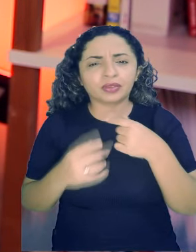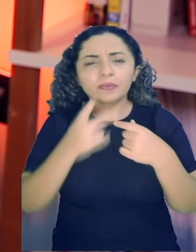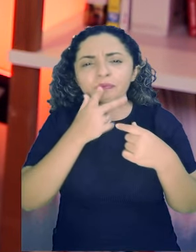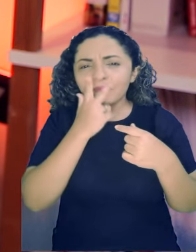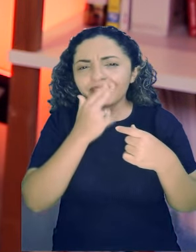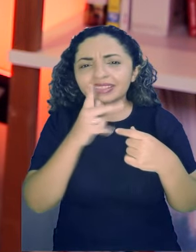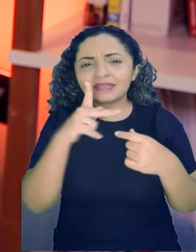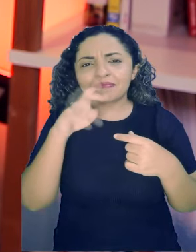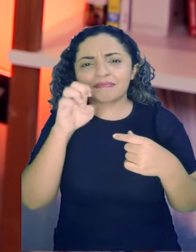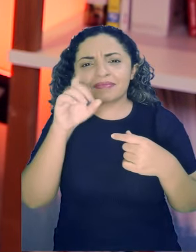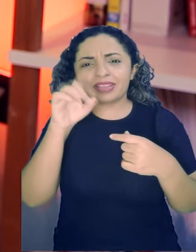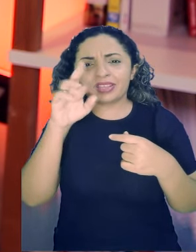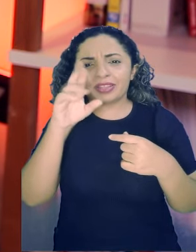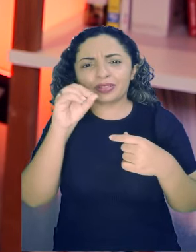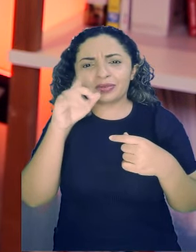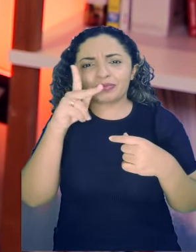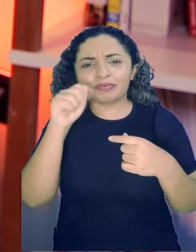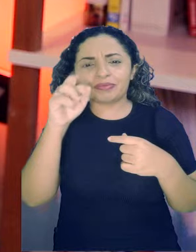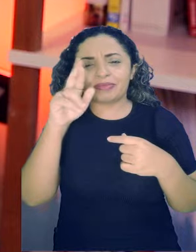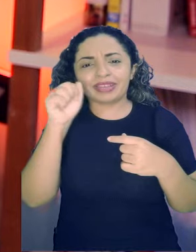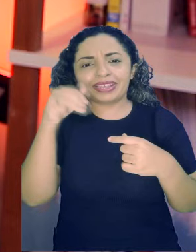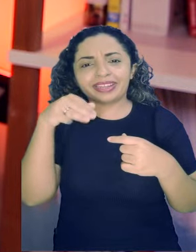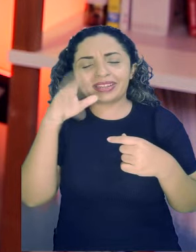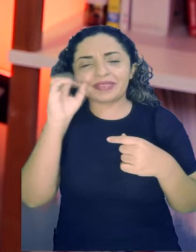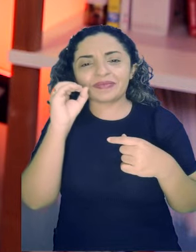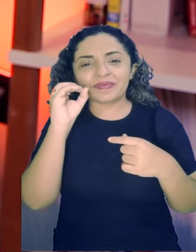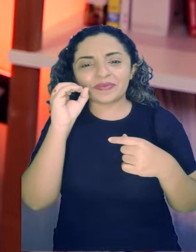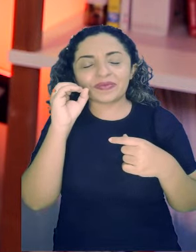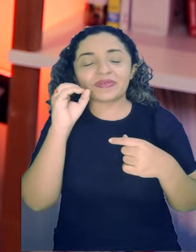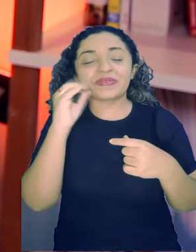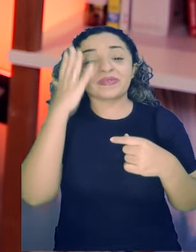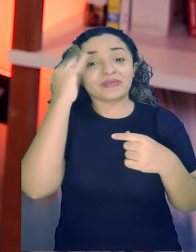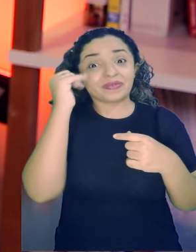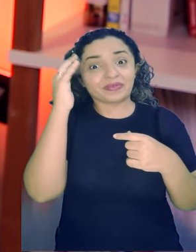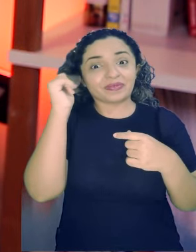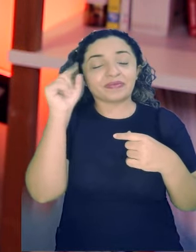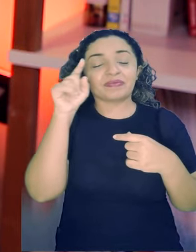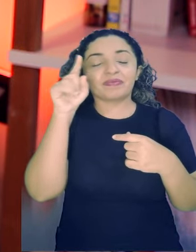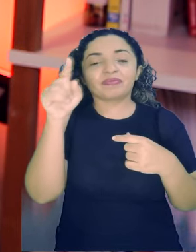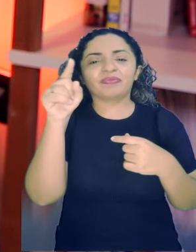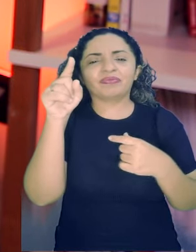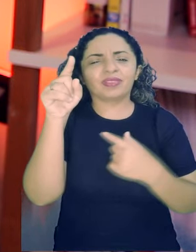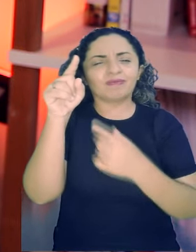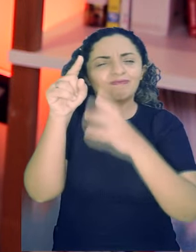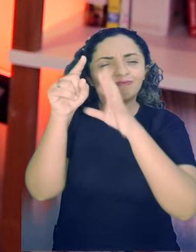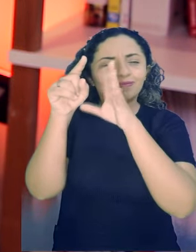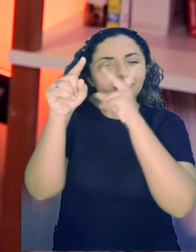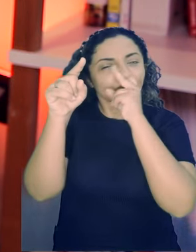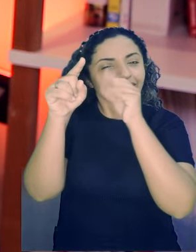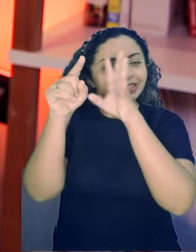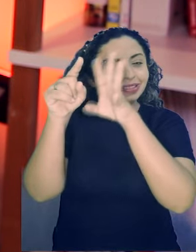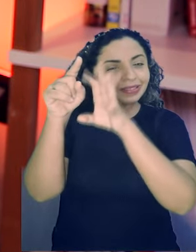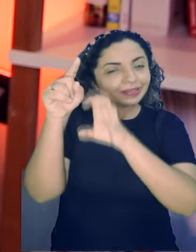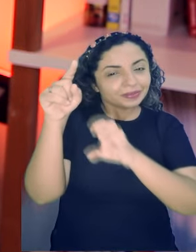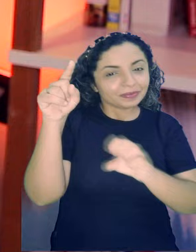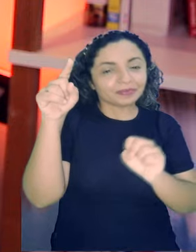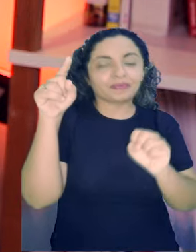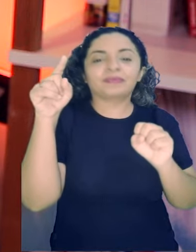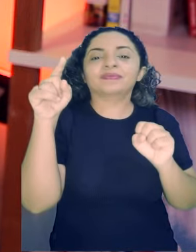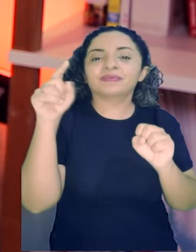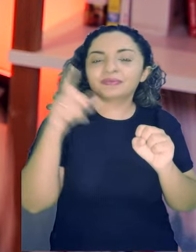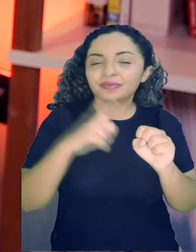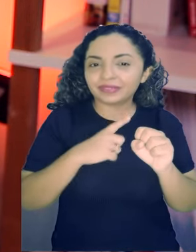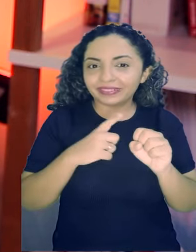Páramo, do Juan Rulfo, que é um grande clássico daquele país, e que claramente o Elizondo, ele nos coloca